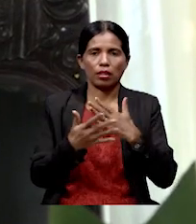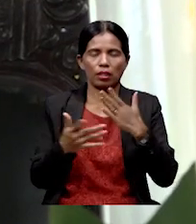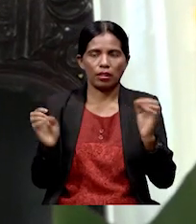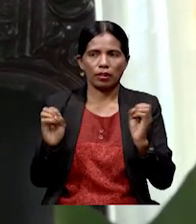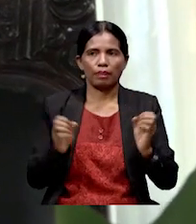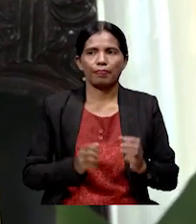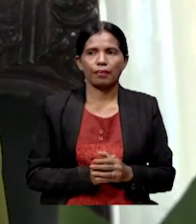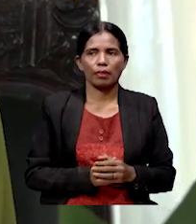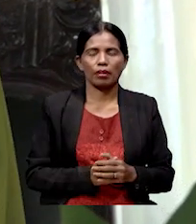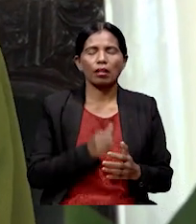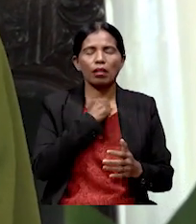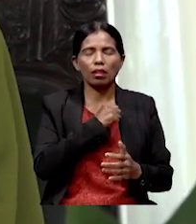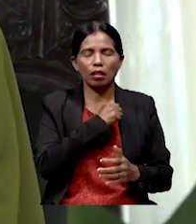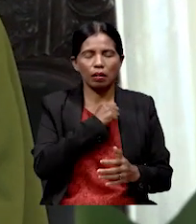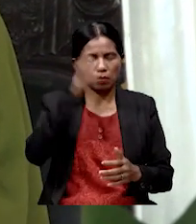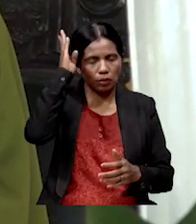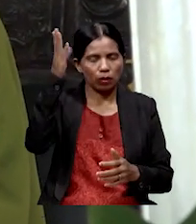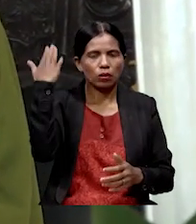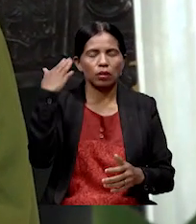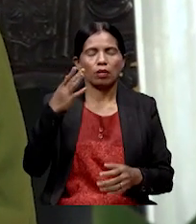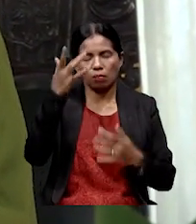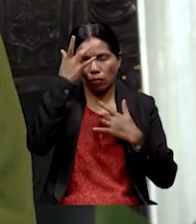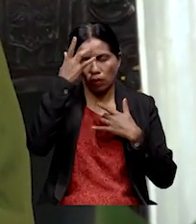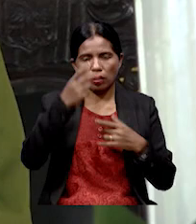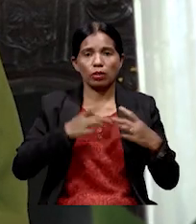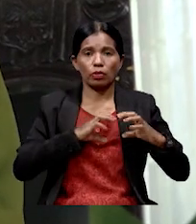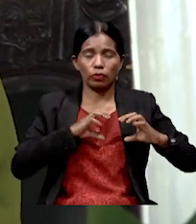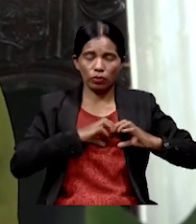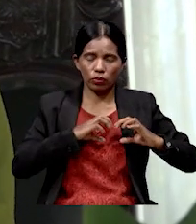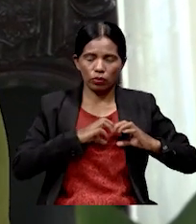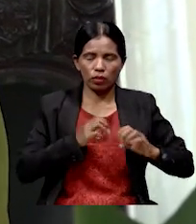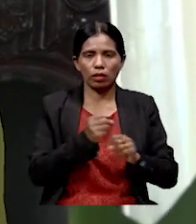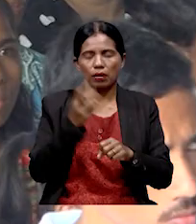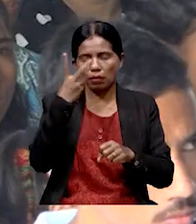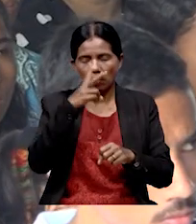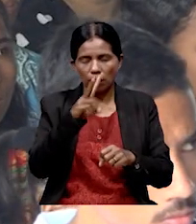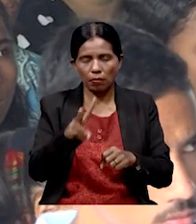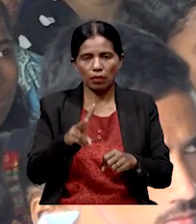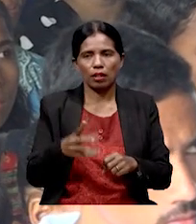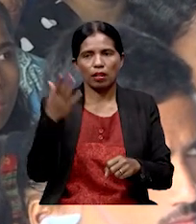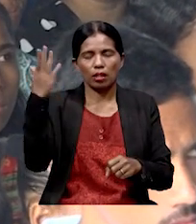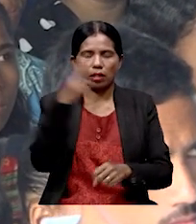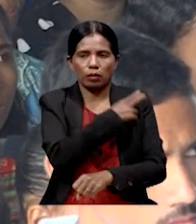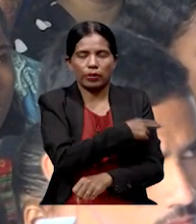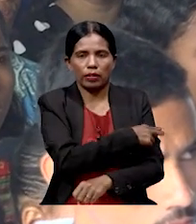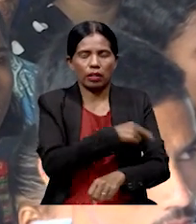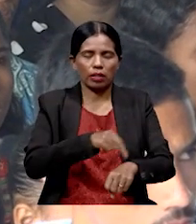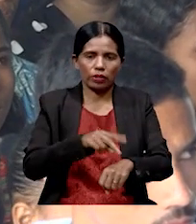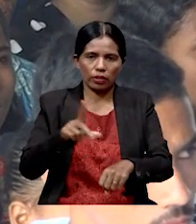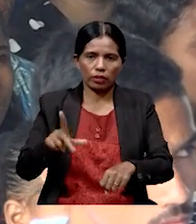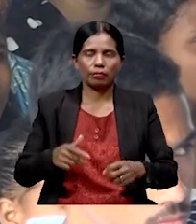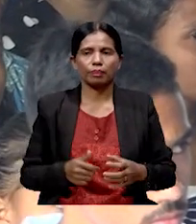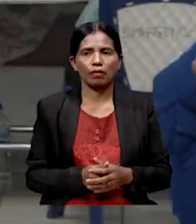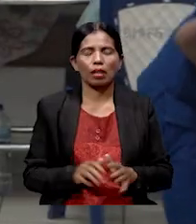Dong Norberto Amaral durante ne sofre ona moras fuang no sempre halo observasaun ka check up i hospital nasional. No